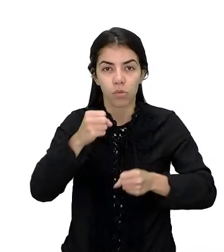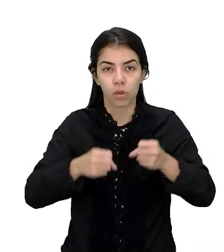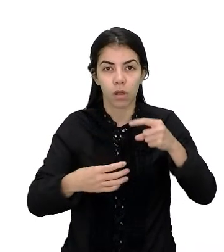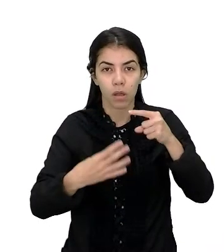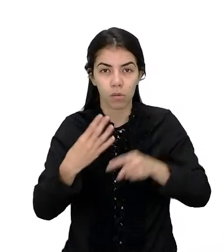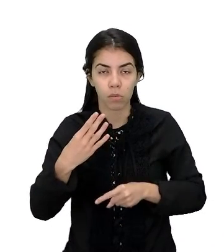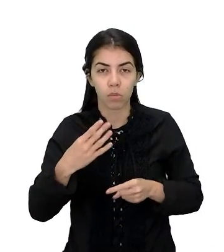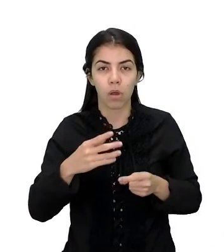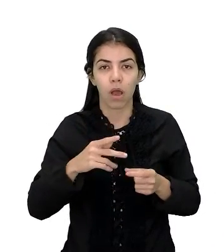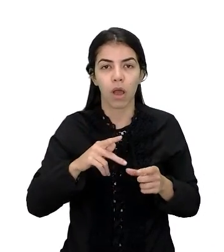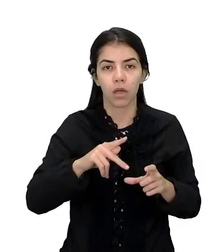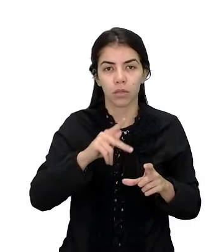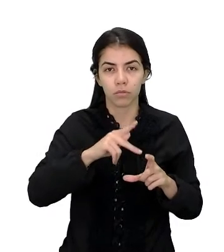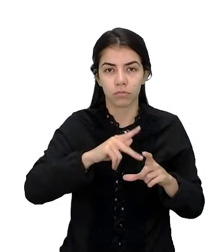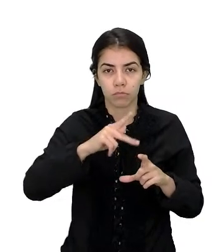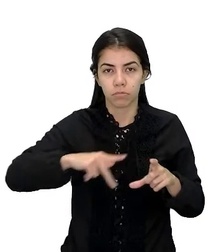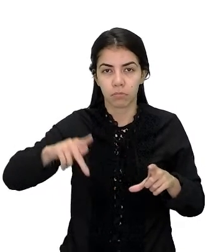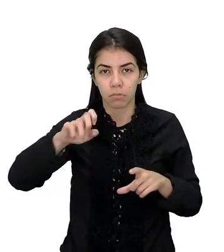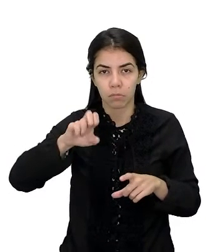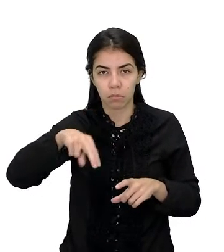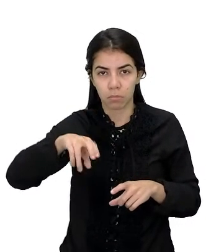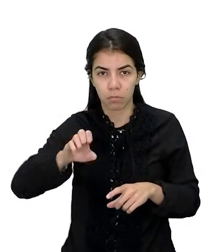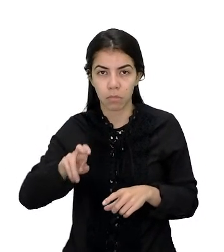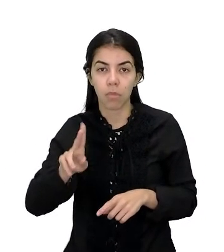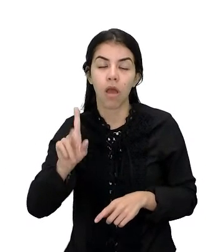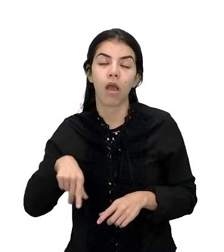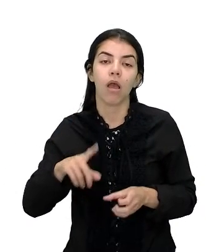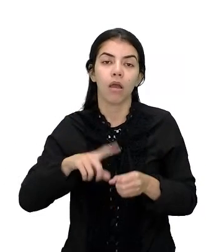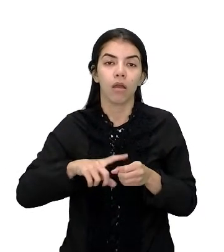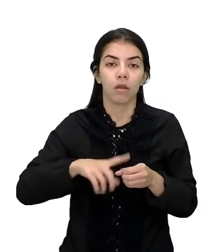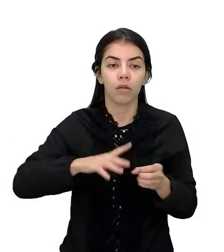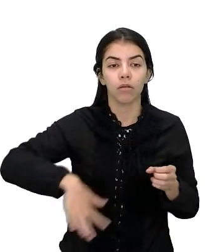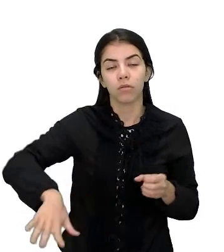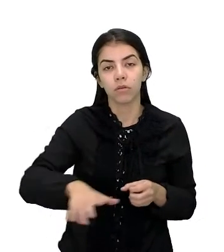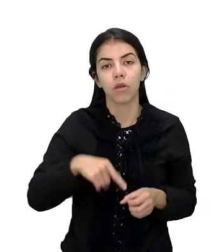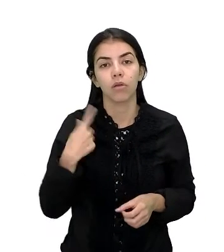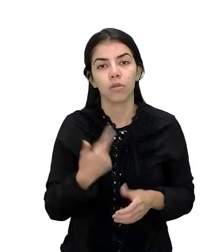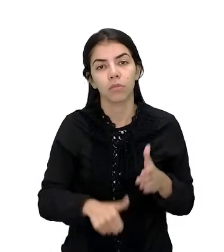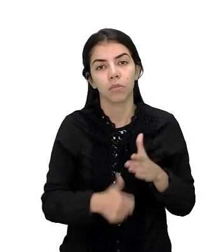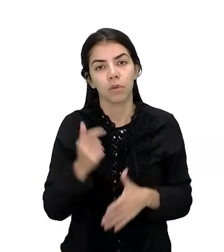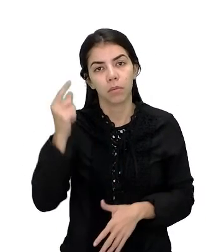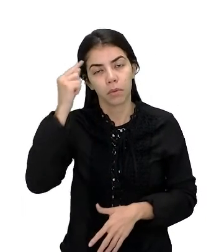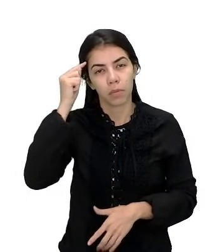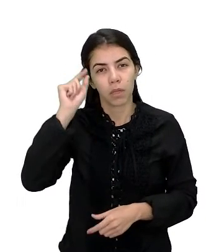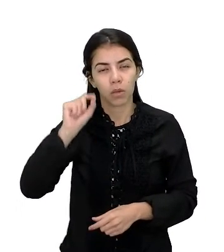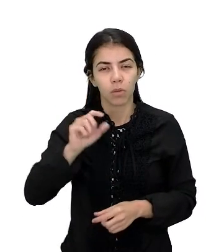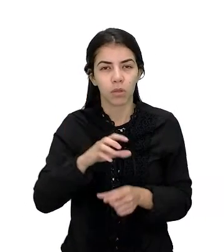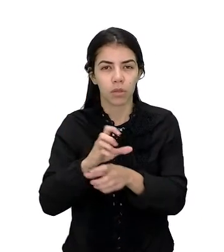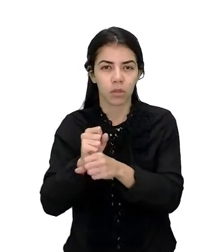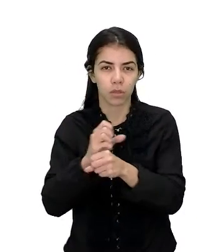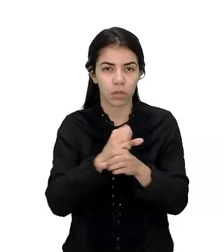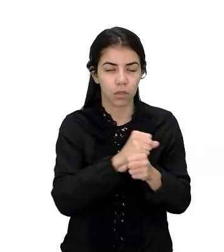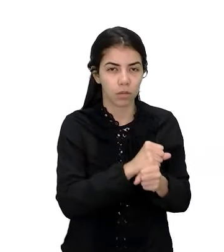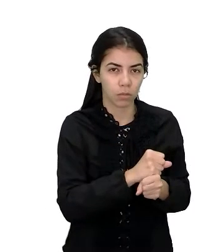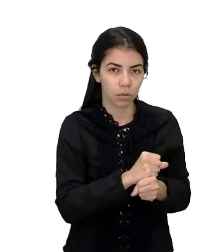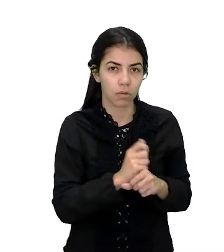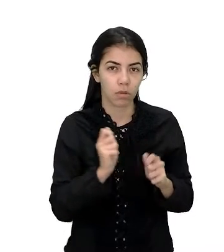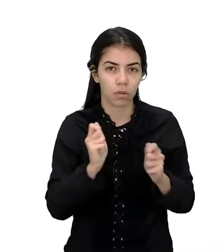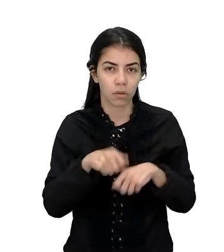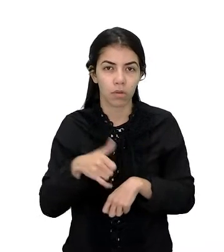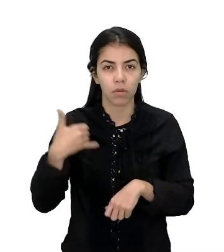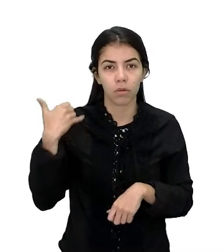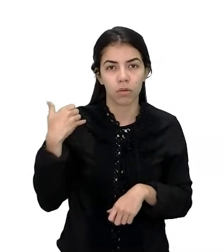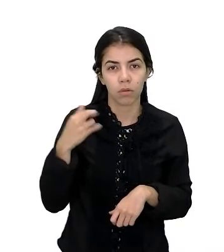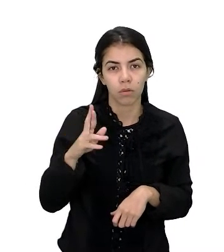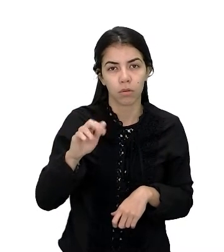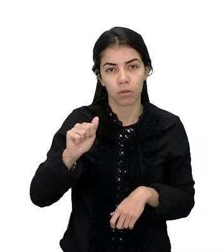2. Nesse em questão, ele está falando o quê? Das idades. Então, primeiramente, a gente vai pensar o quê? Que a soma que ele fala aí da idade, tanto de